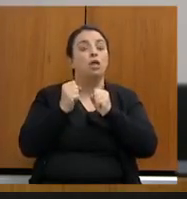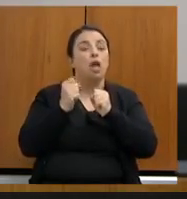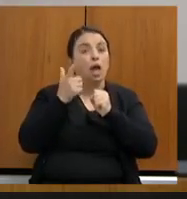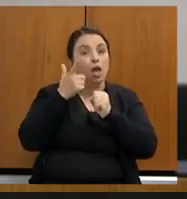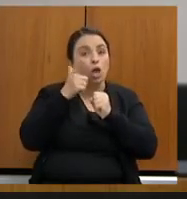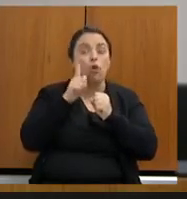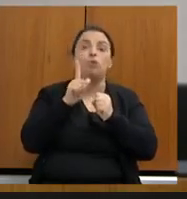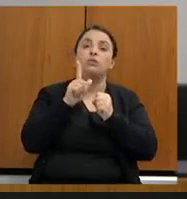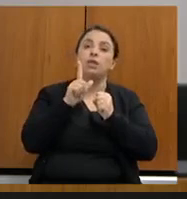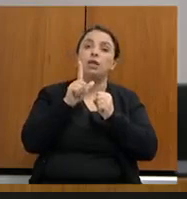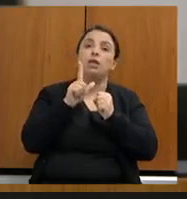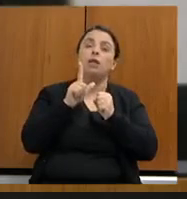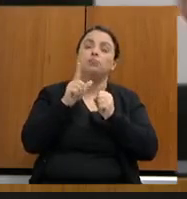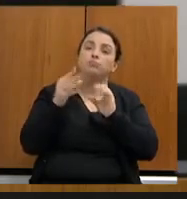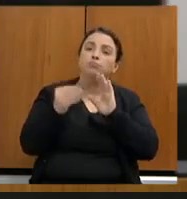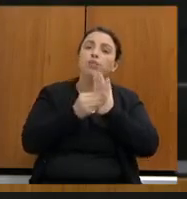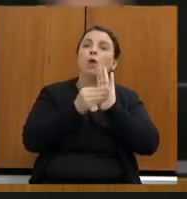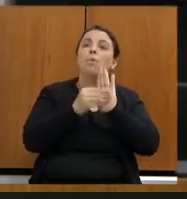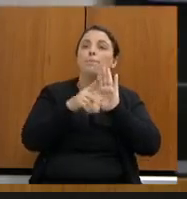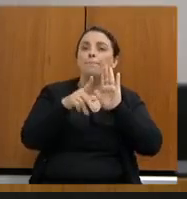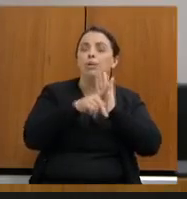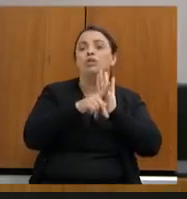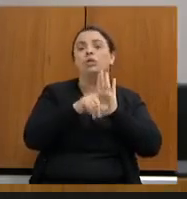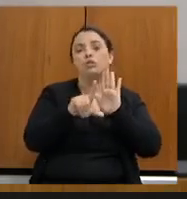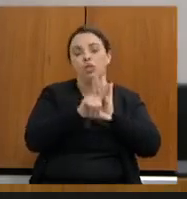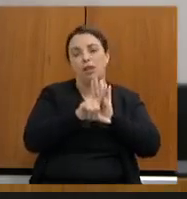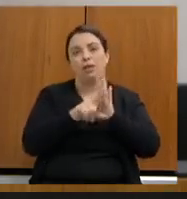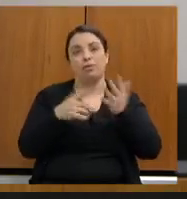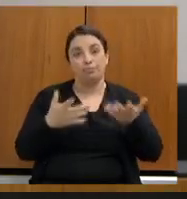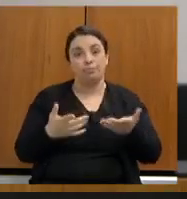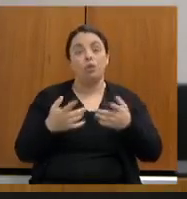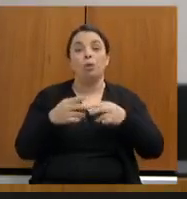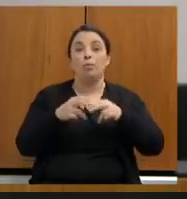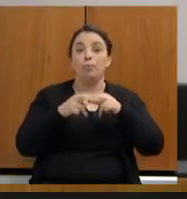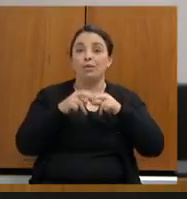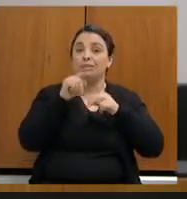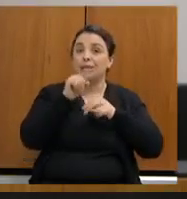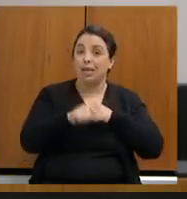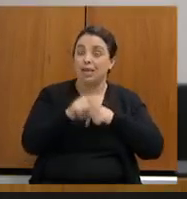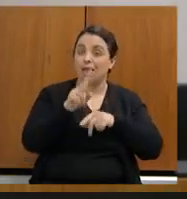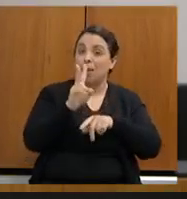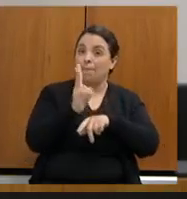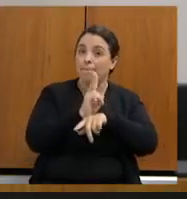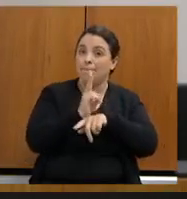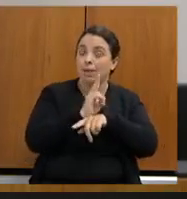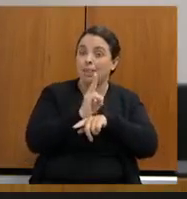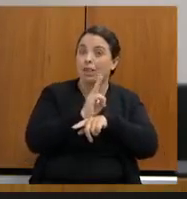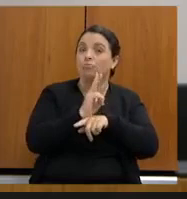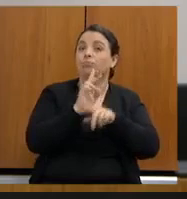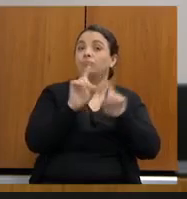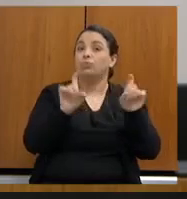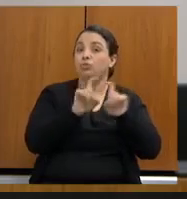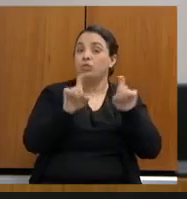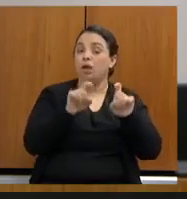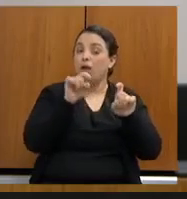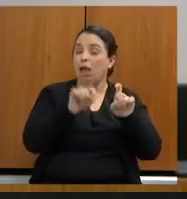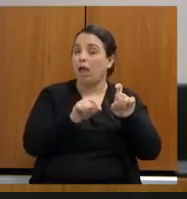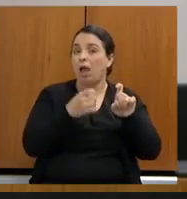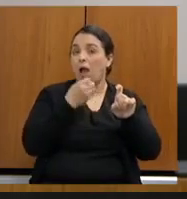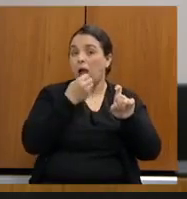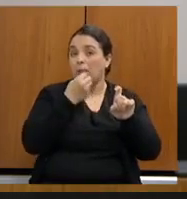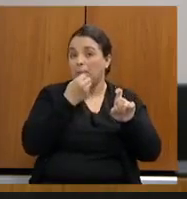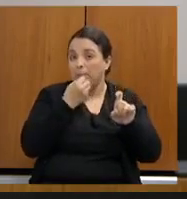porque eu tenho rodado estado em alguns lugares ele não tem demonstrado eficiência e e pelo contrário